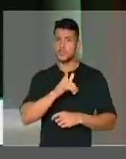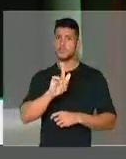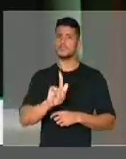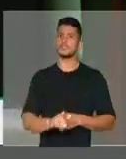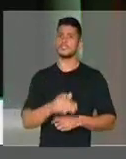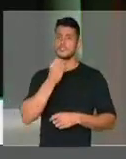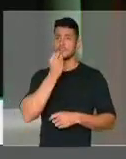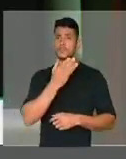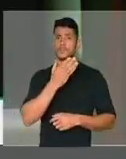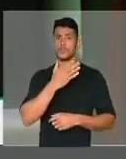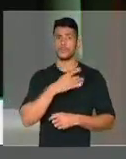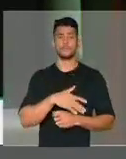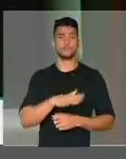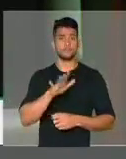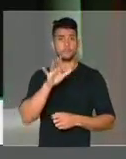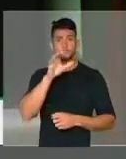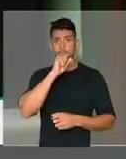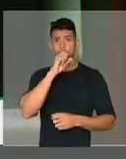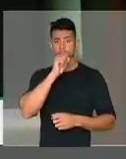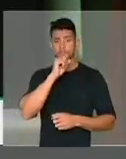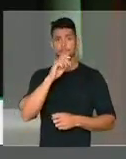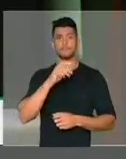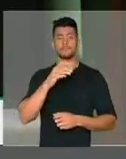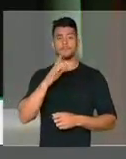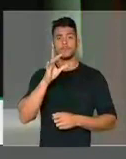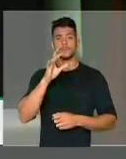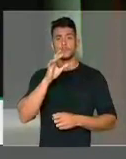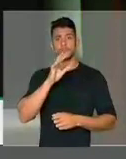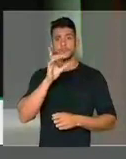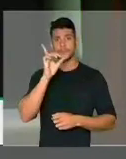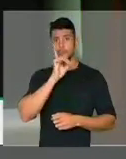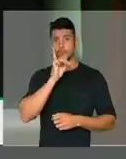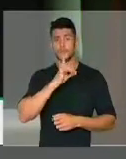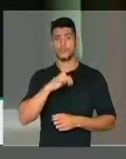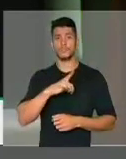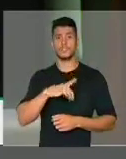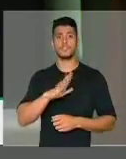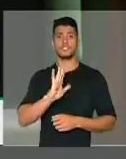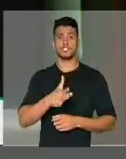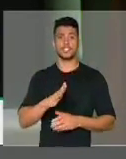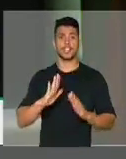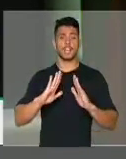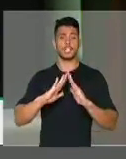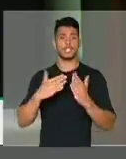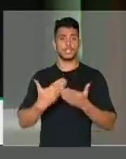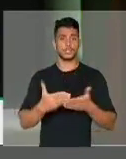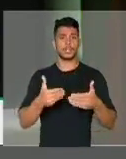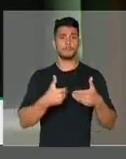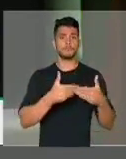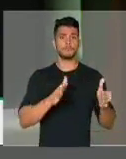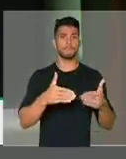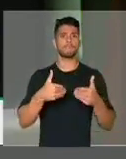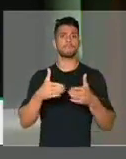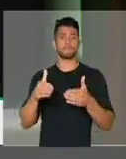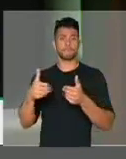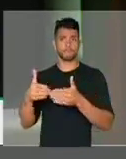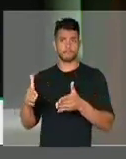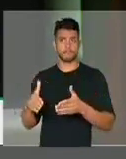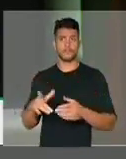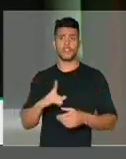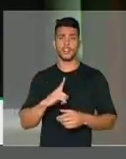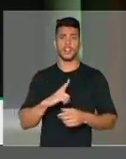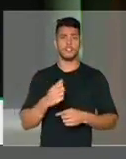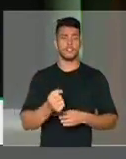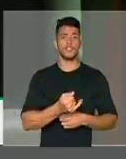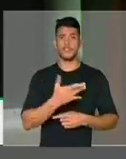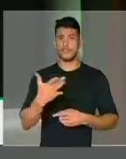mais pobres. Só esse final de semana, na área da educação, foram diversas escolas inauguradas: a Cecília Sarmento, Firmino